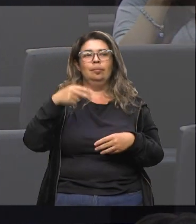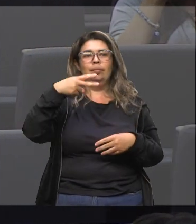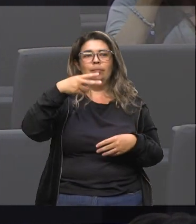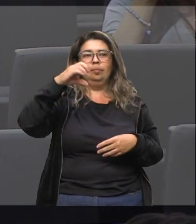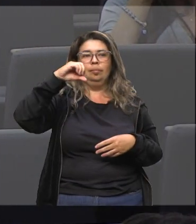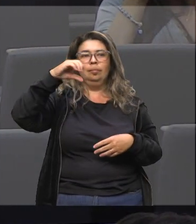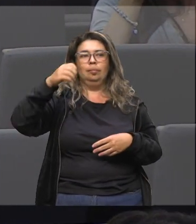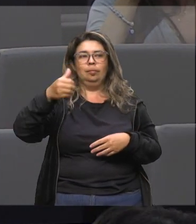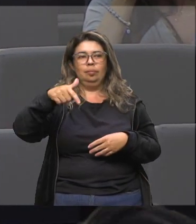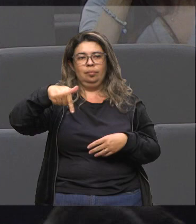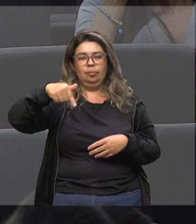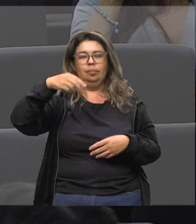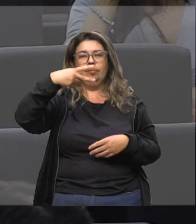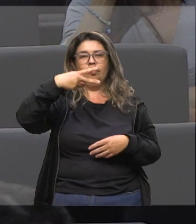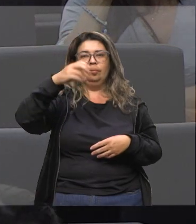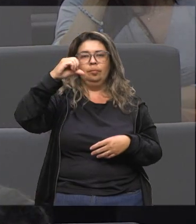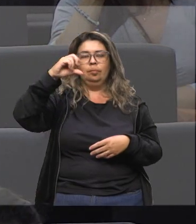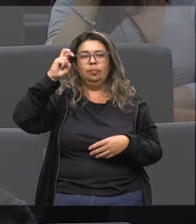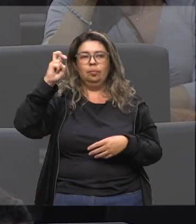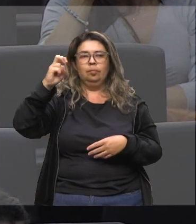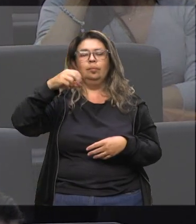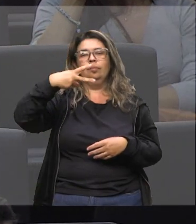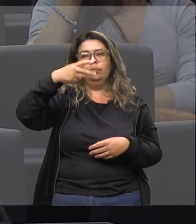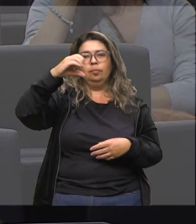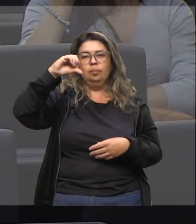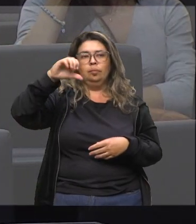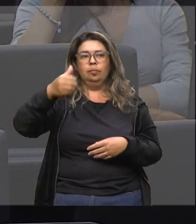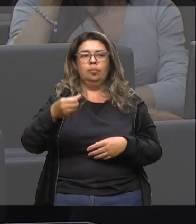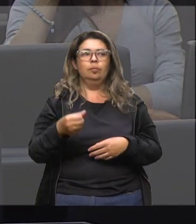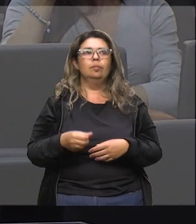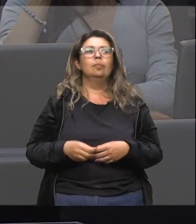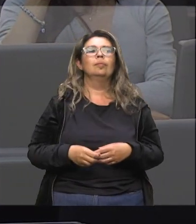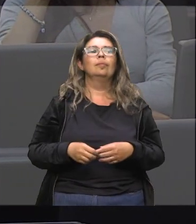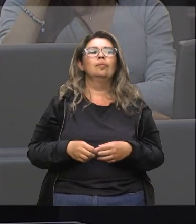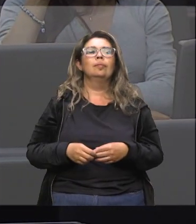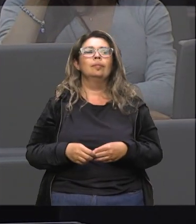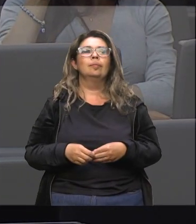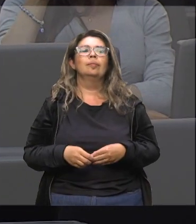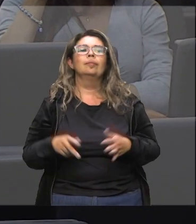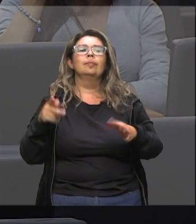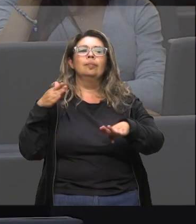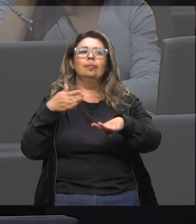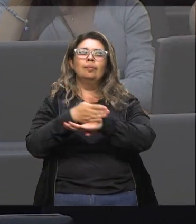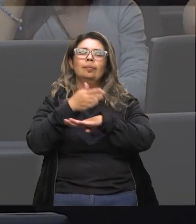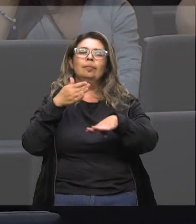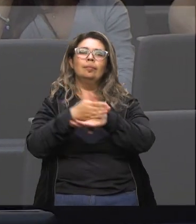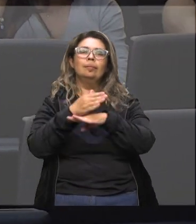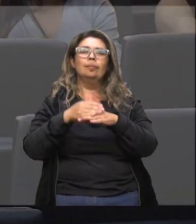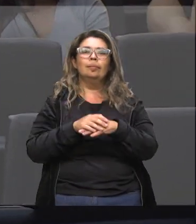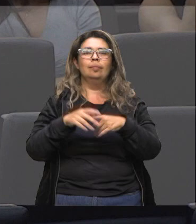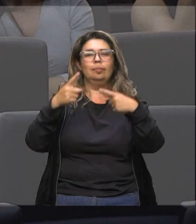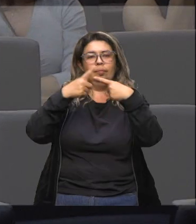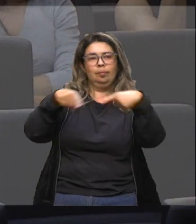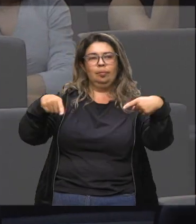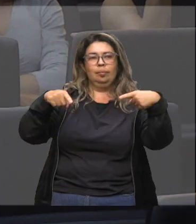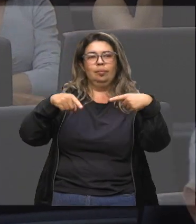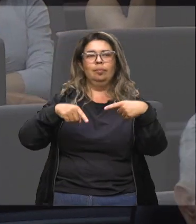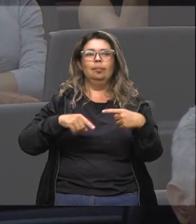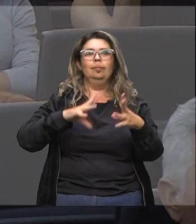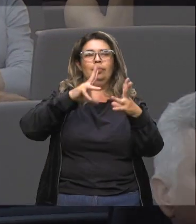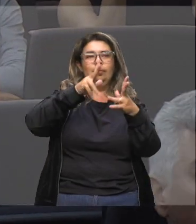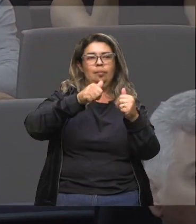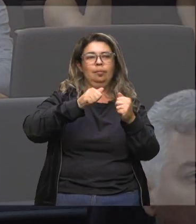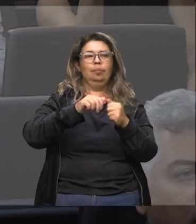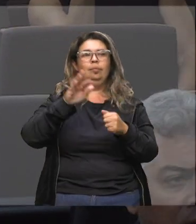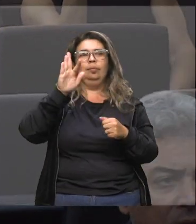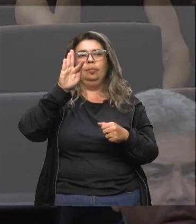295. Né, pela brilhante participação das três atletas aqui no Campeonato Internacional de